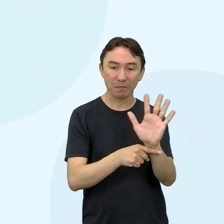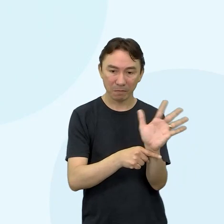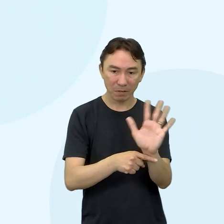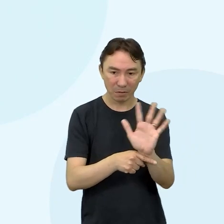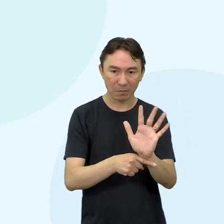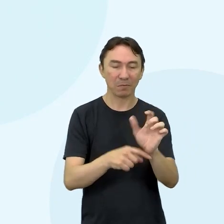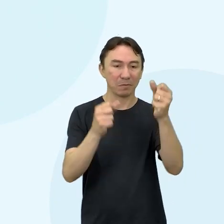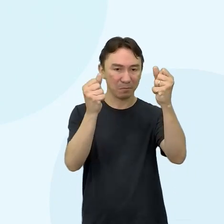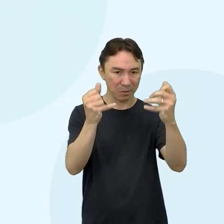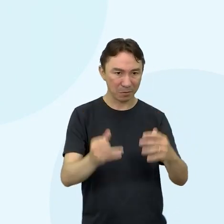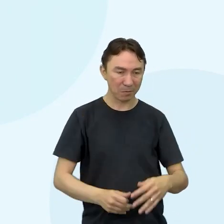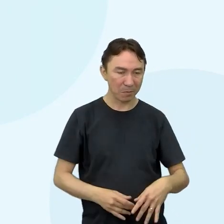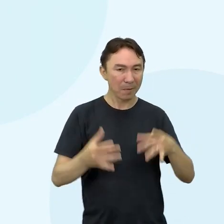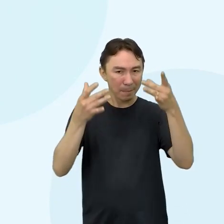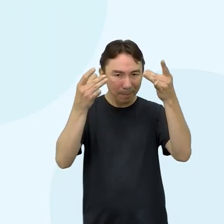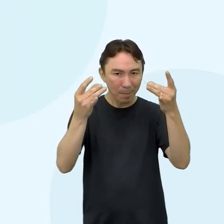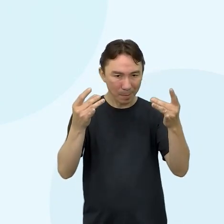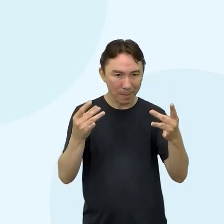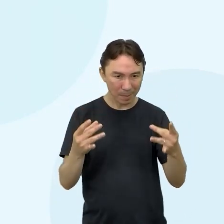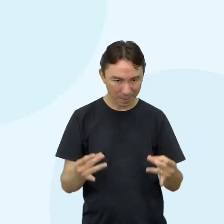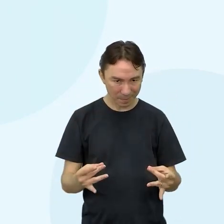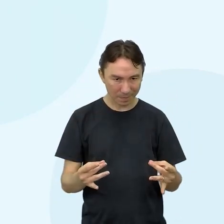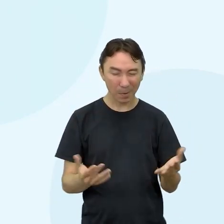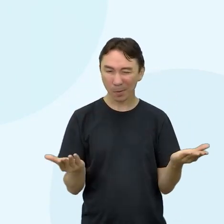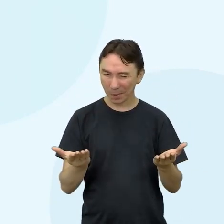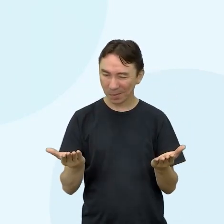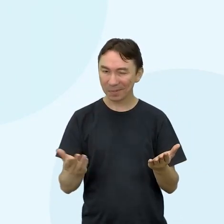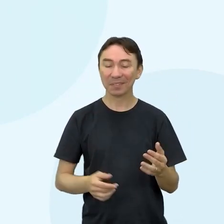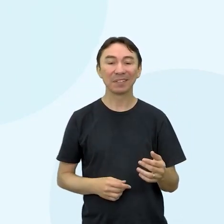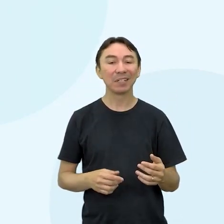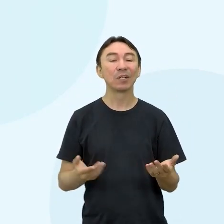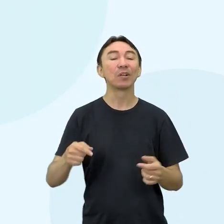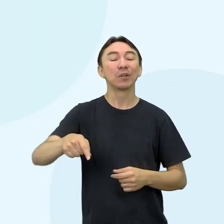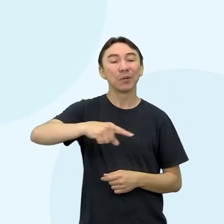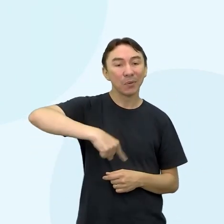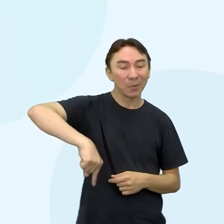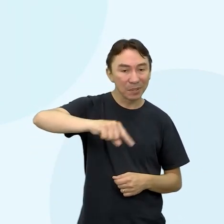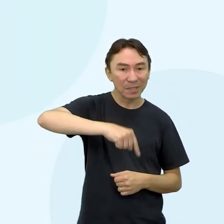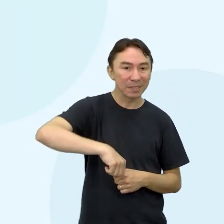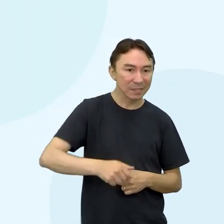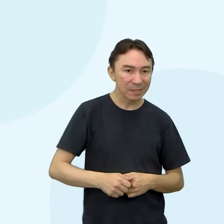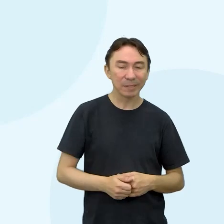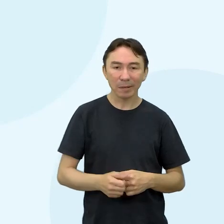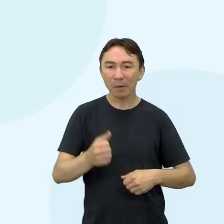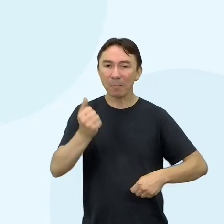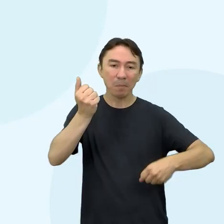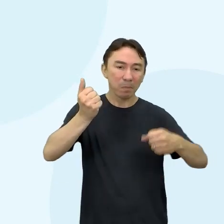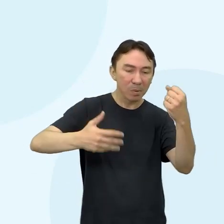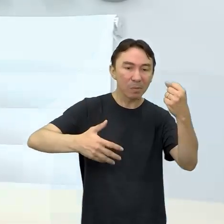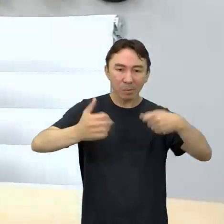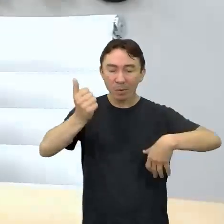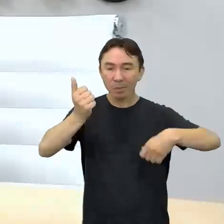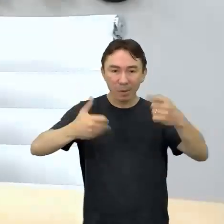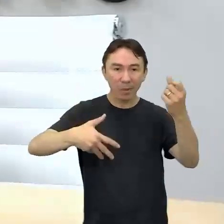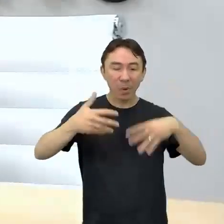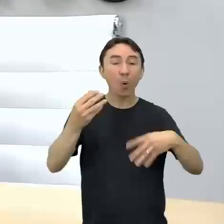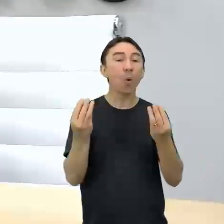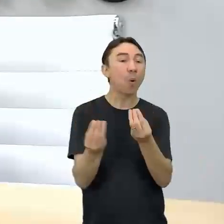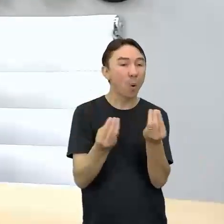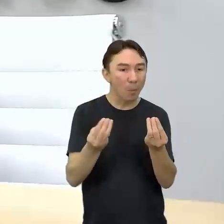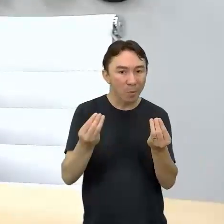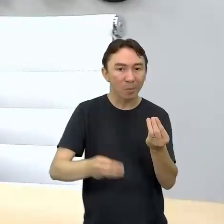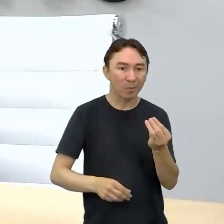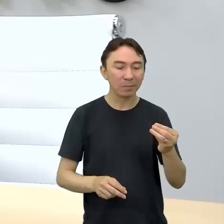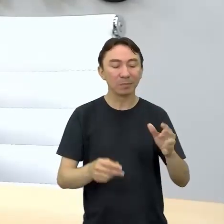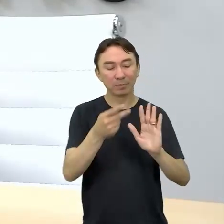detalhes essas etapas. Então, vamos aprofundar esse assunto? E aí, agora, a gente vai destrinchar aí algumas etapas aí do projeto de